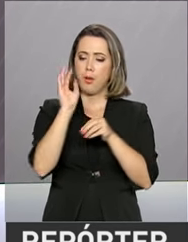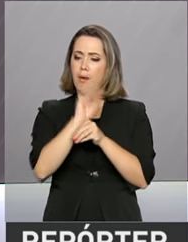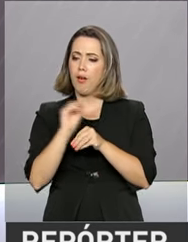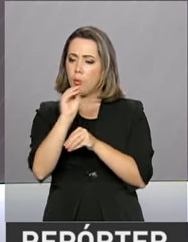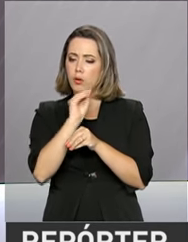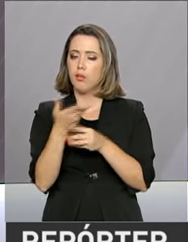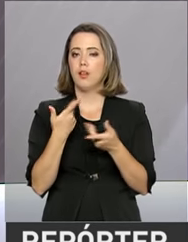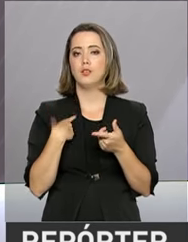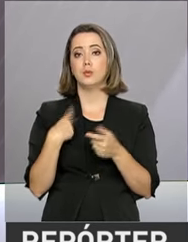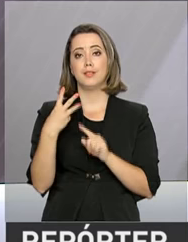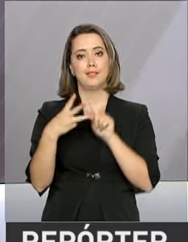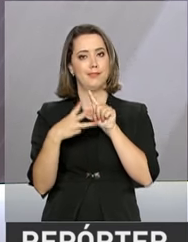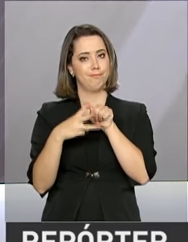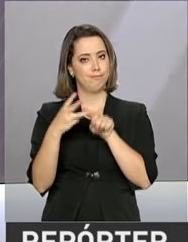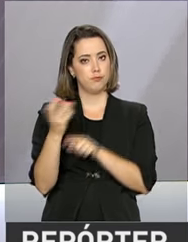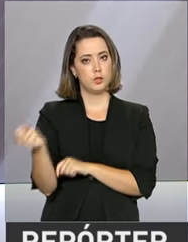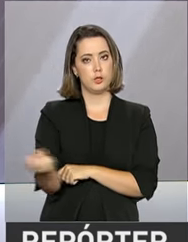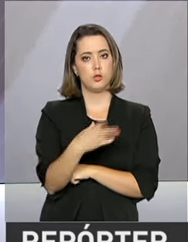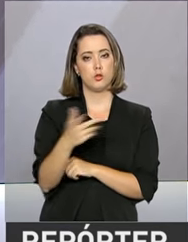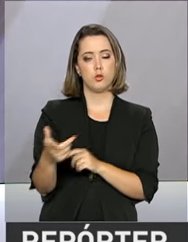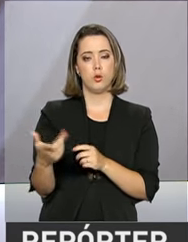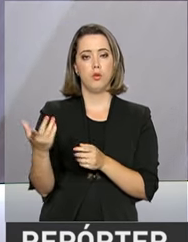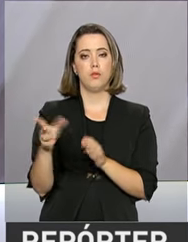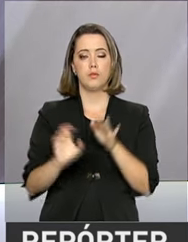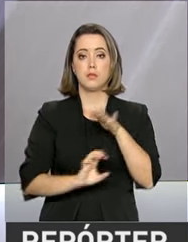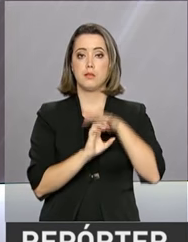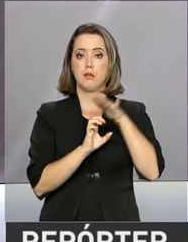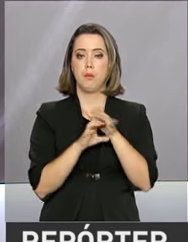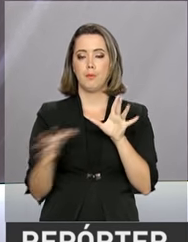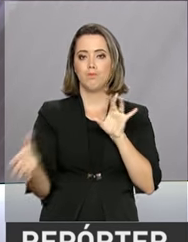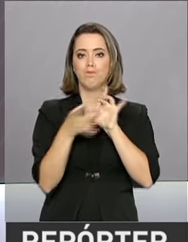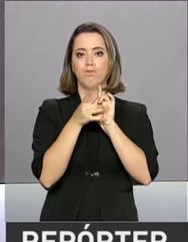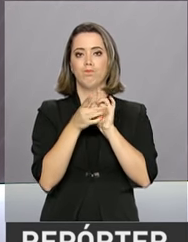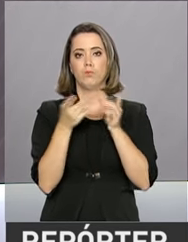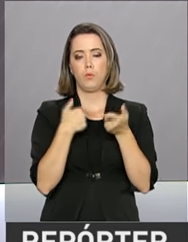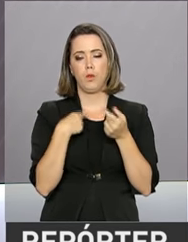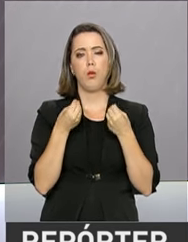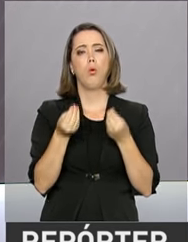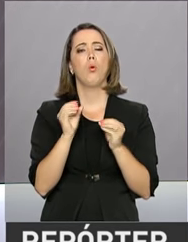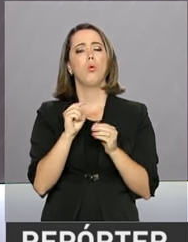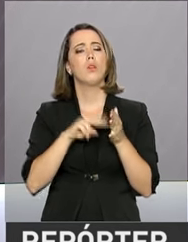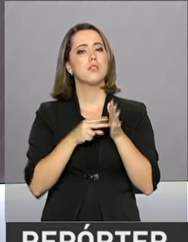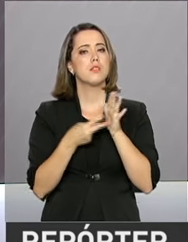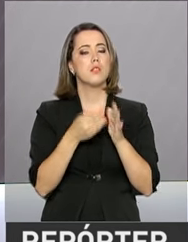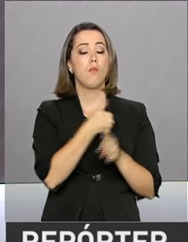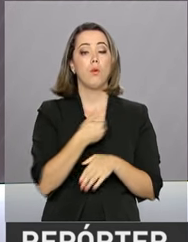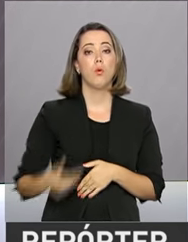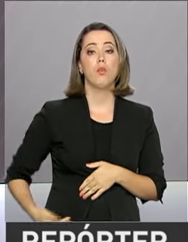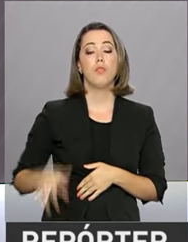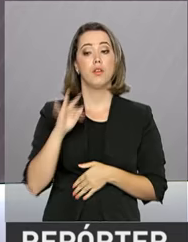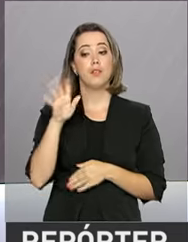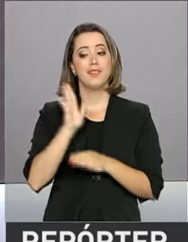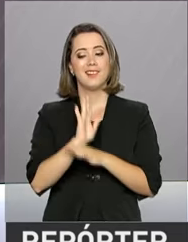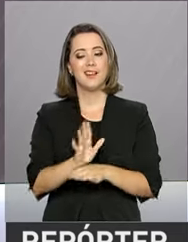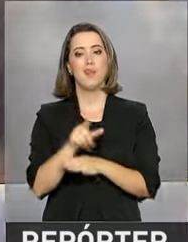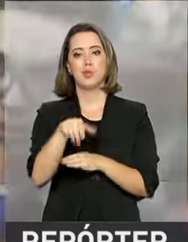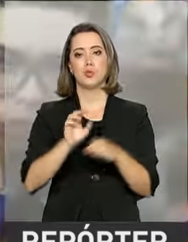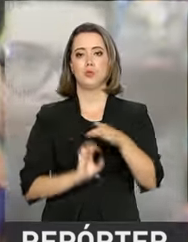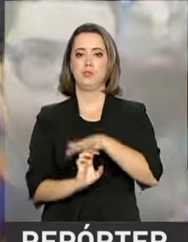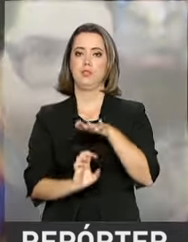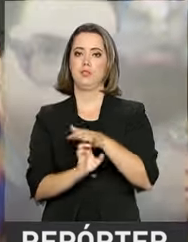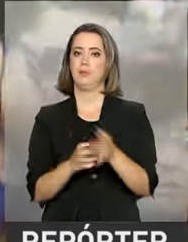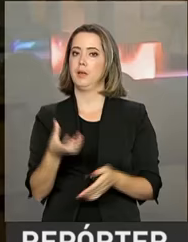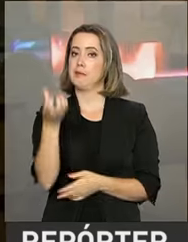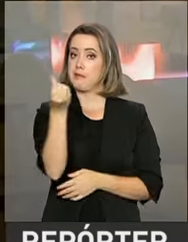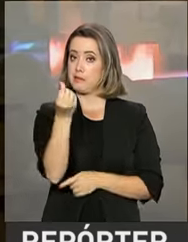ao programa a iniciativa do governo federal garante a manutenção dos empregos em períodos de crise as empresas ficam